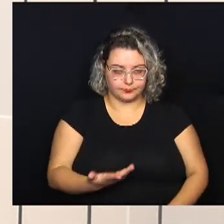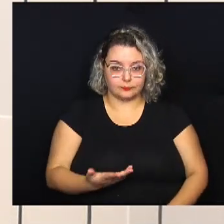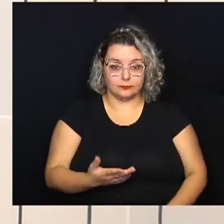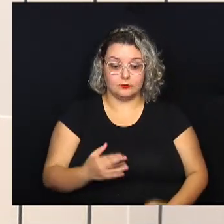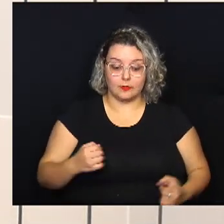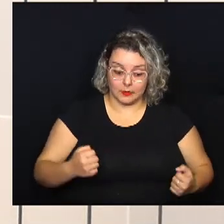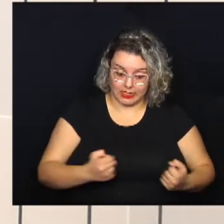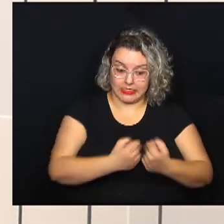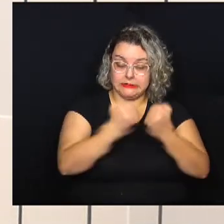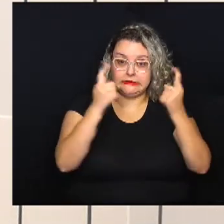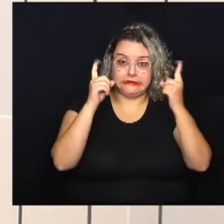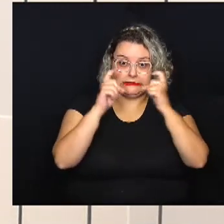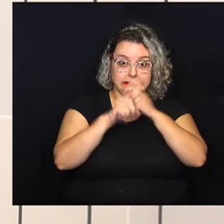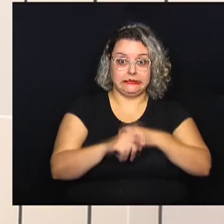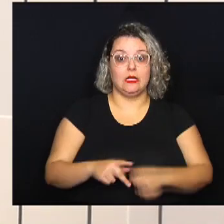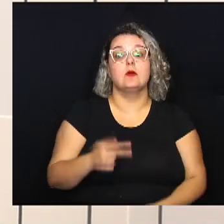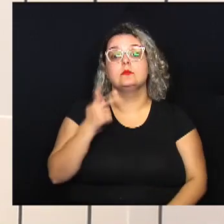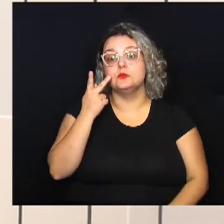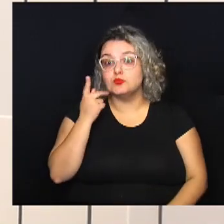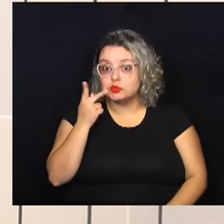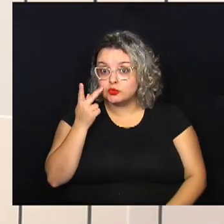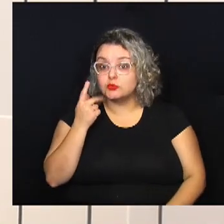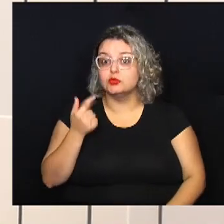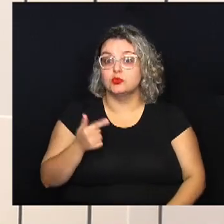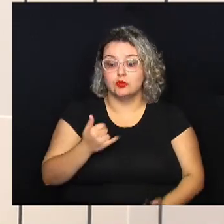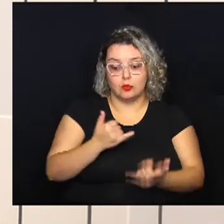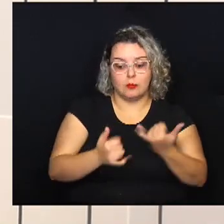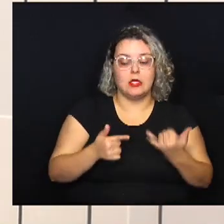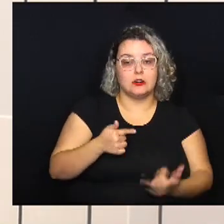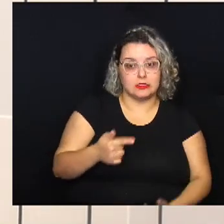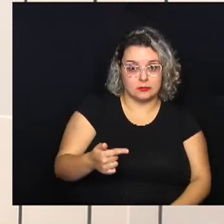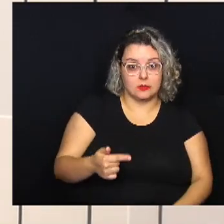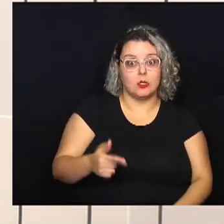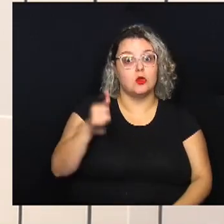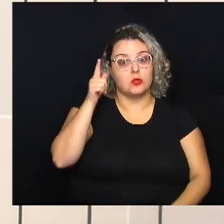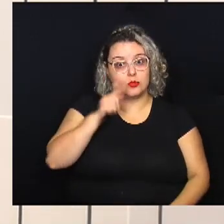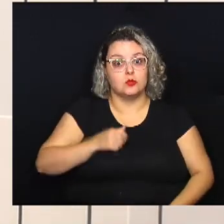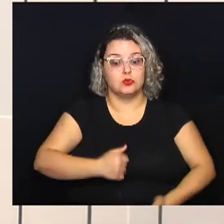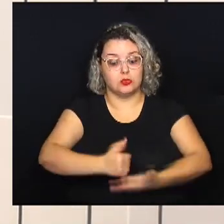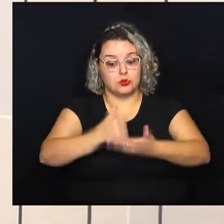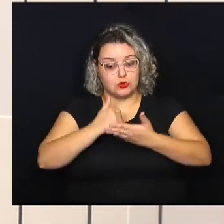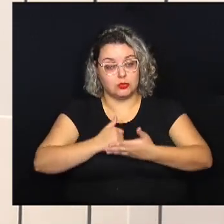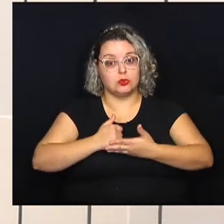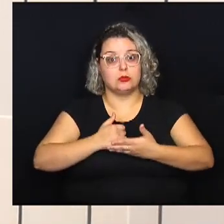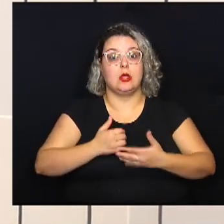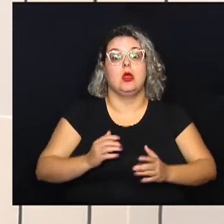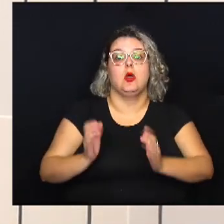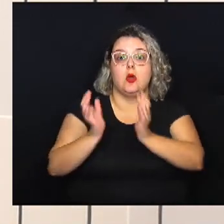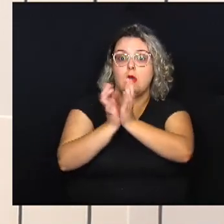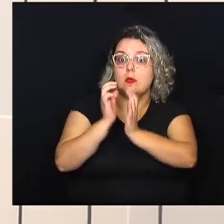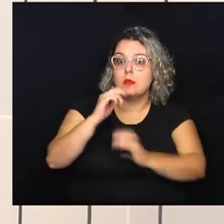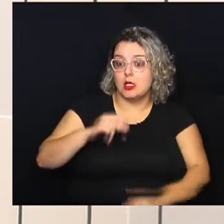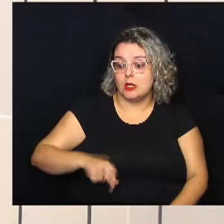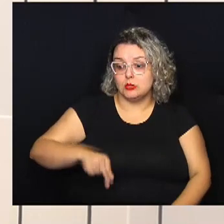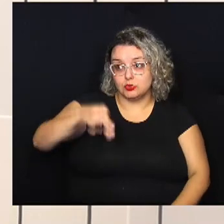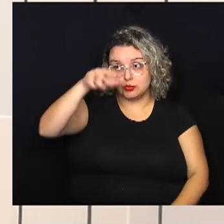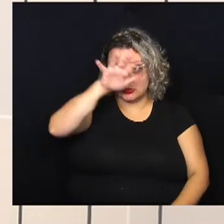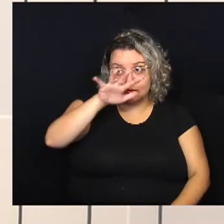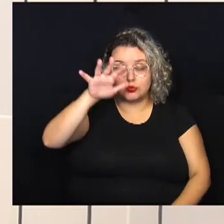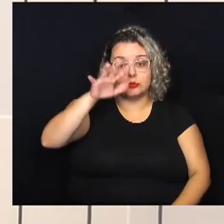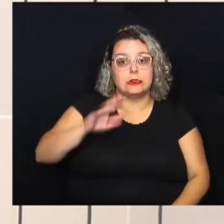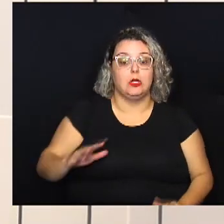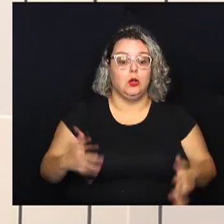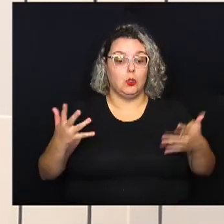confronto difícil. O Ceará, no meio de semana, conquistou o título da Copa do Nordeste, vem empolgado, vem